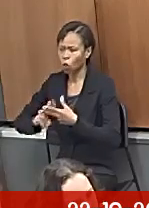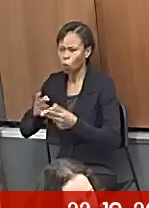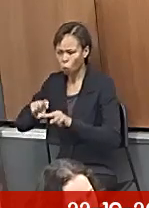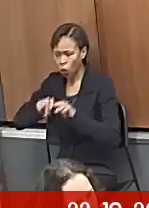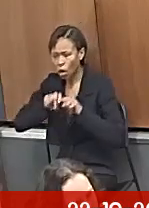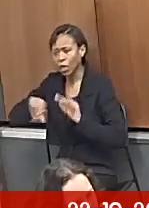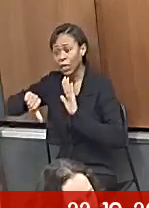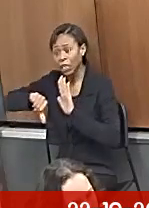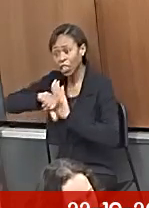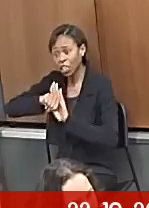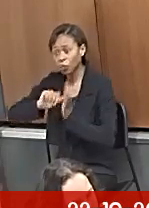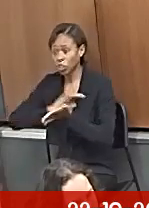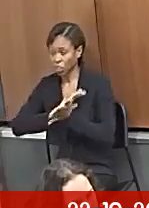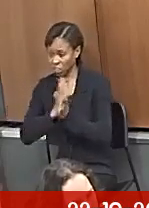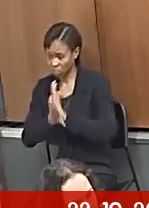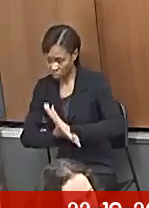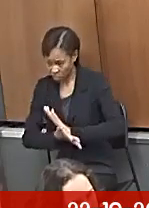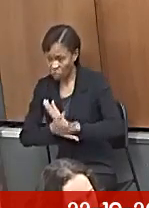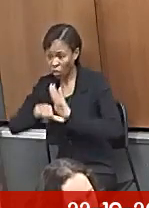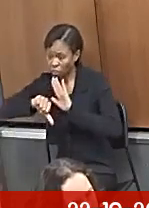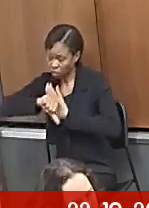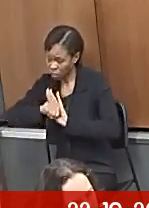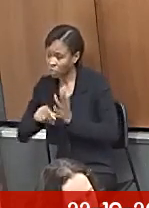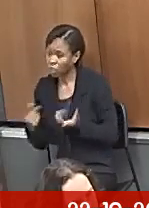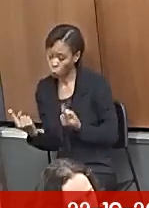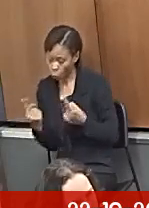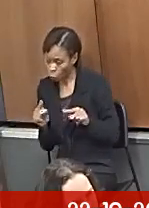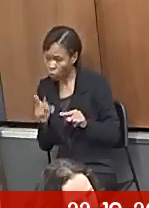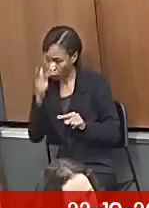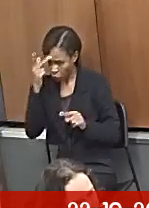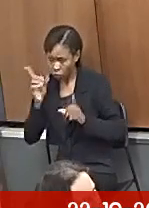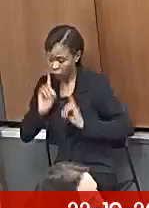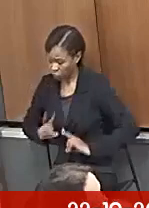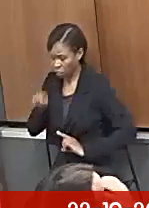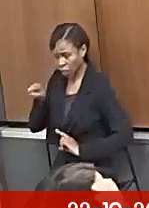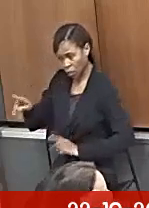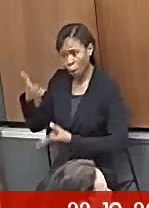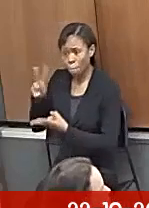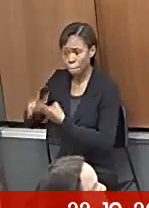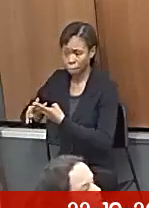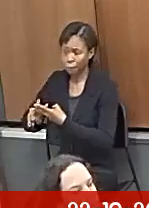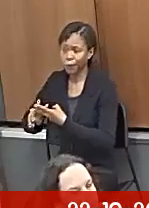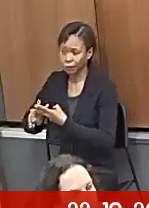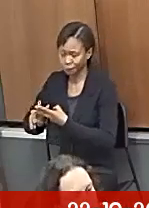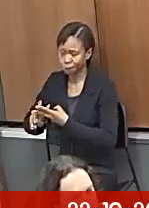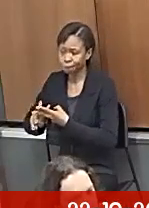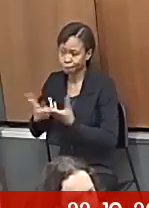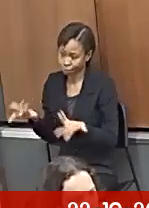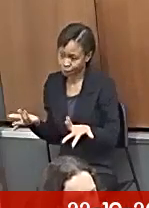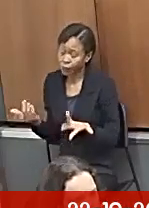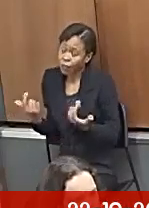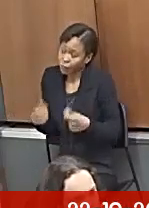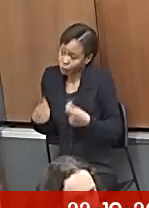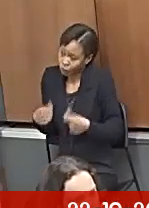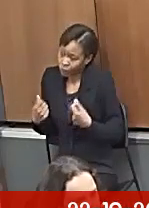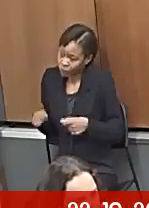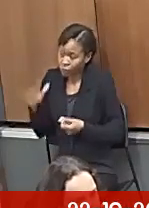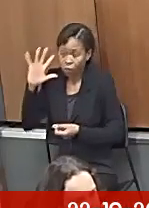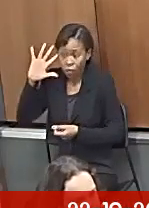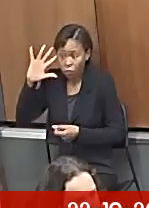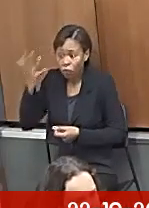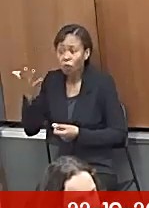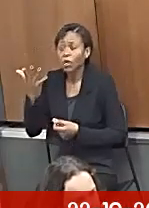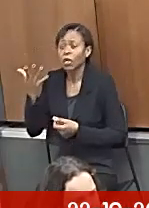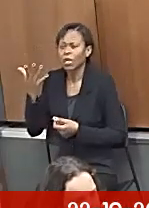de discriminação contra a pessoa com deficiência. Não tem outra forma de resolver essa situação. E, para isso, tem que se tomar as